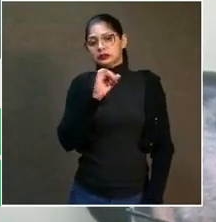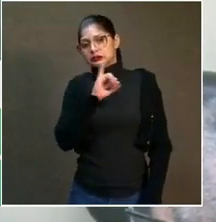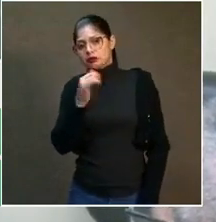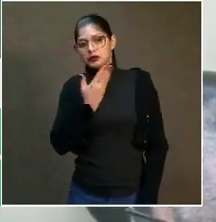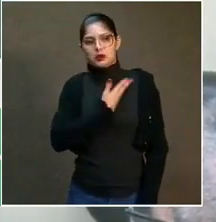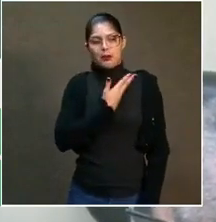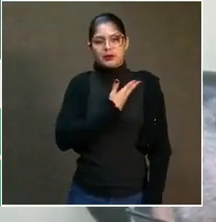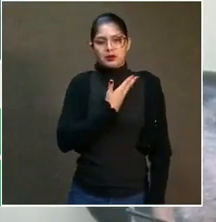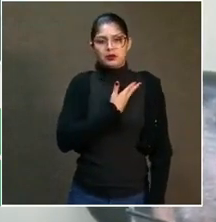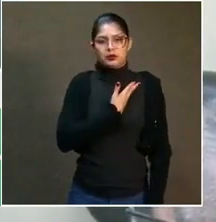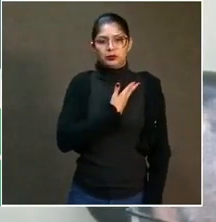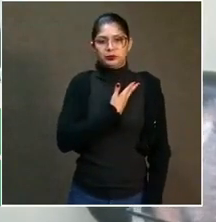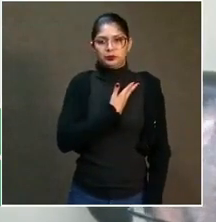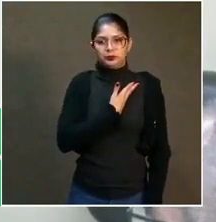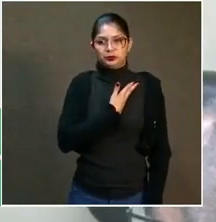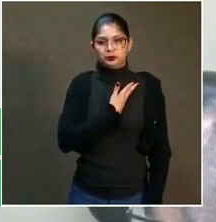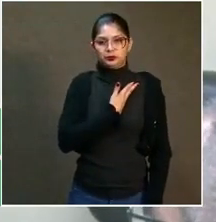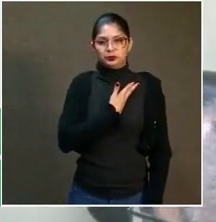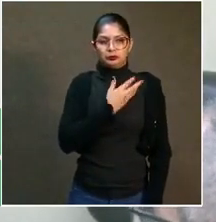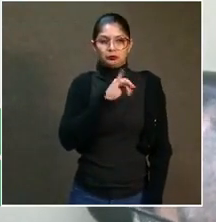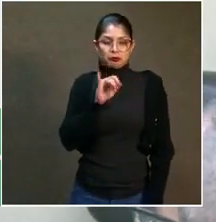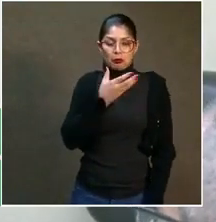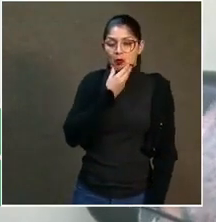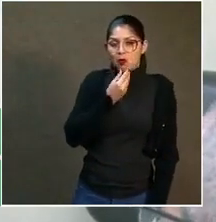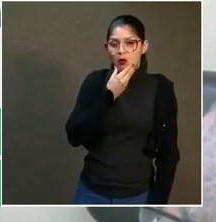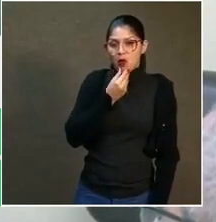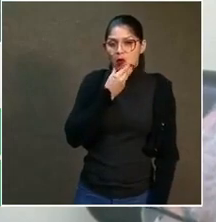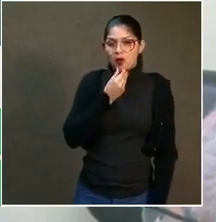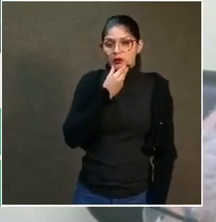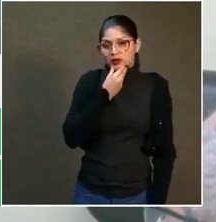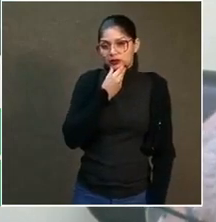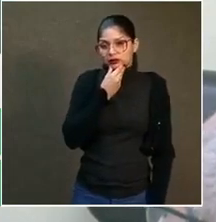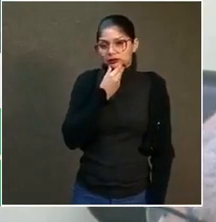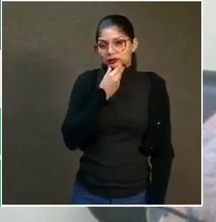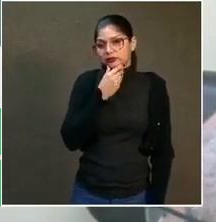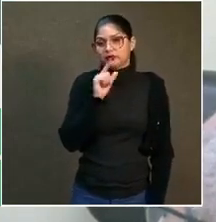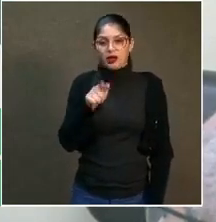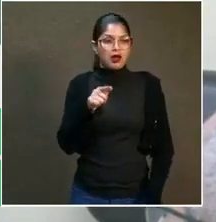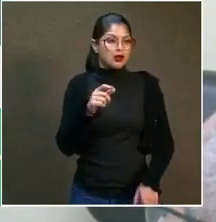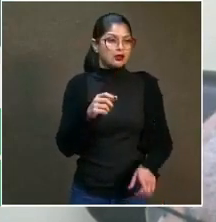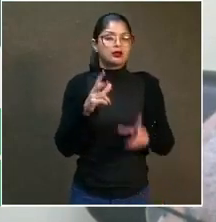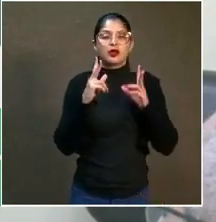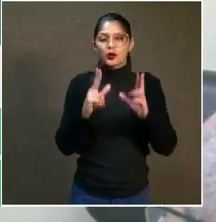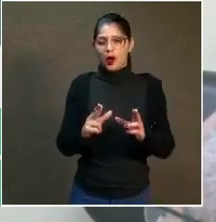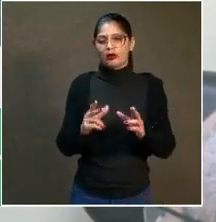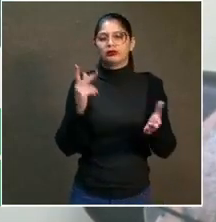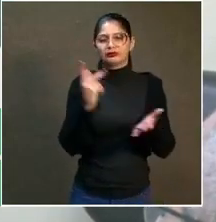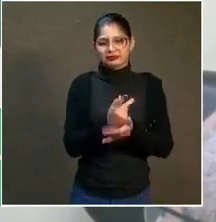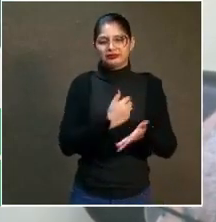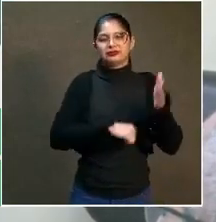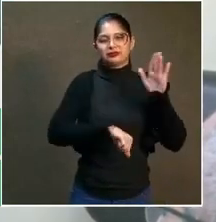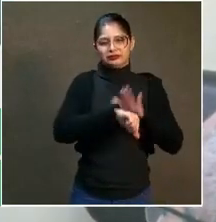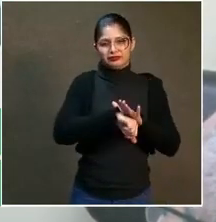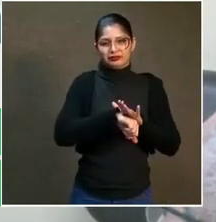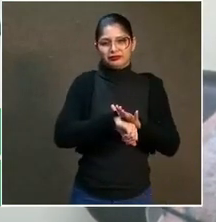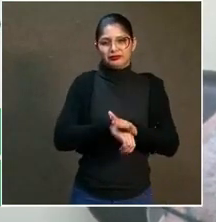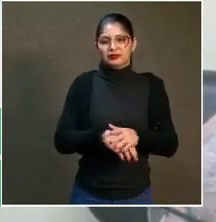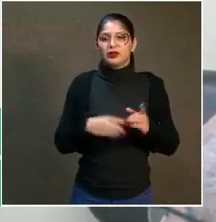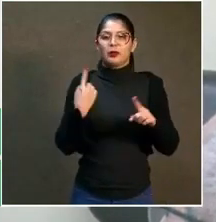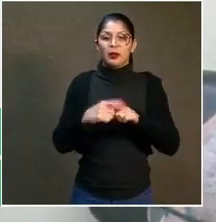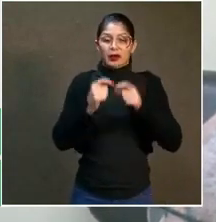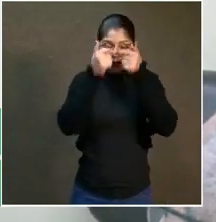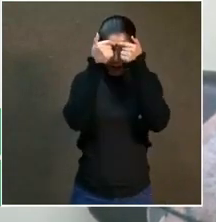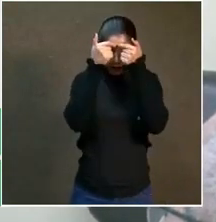amigo, se fosse um homem, ele teria feito a mesma coisa naquele